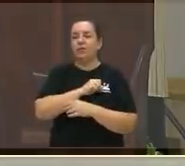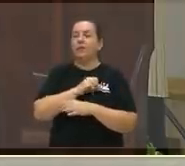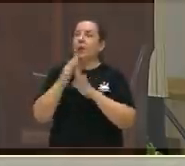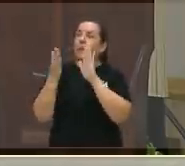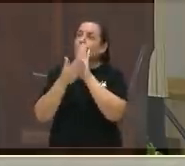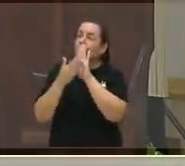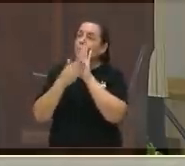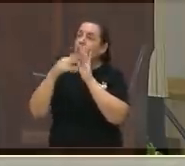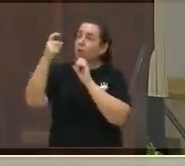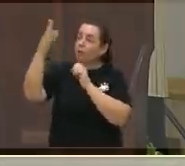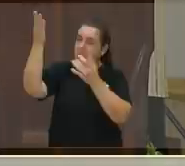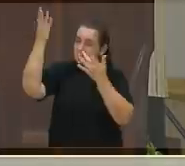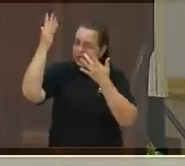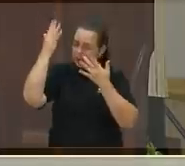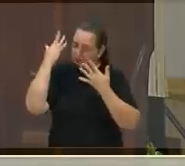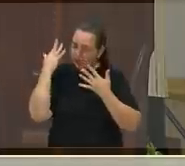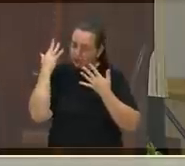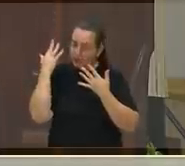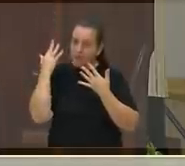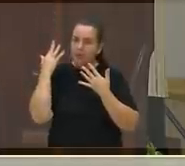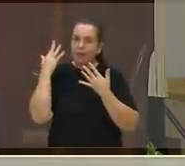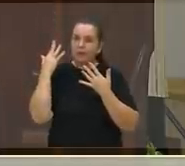prometo com a vossa graça